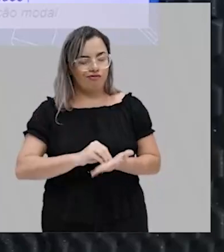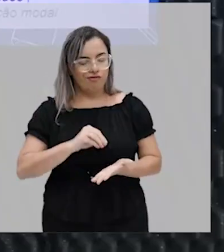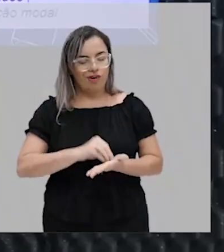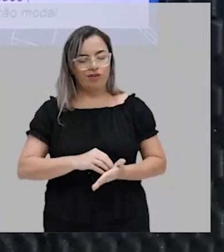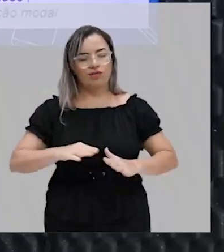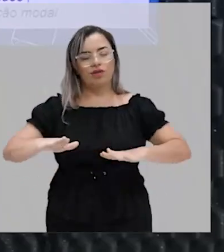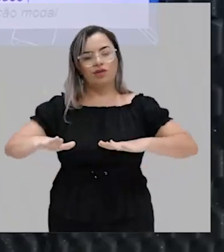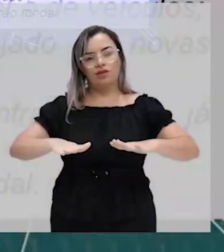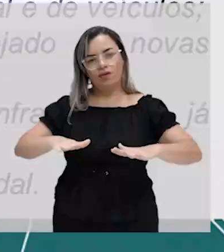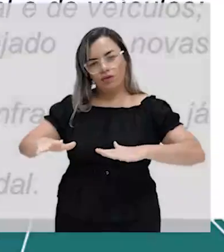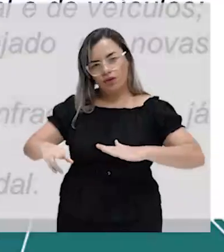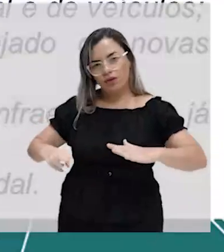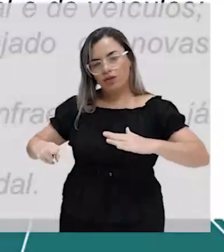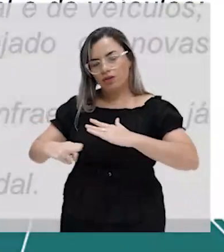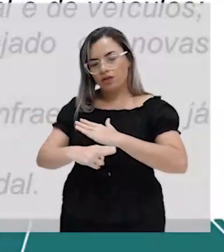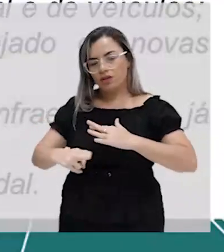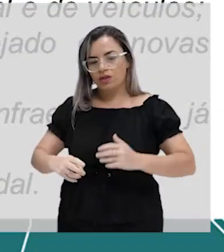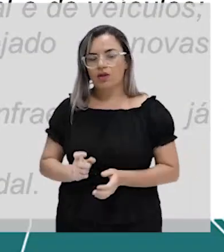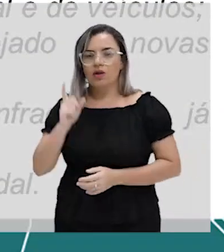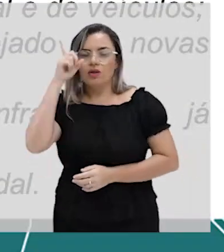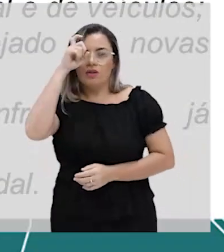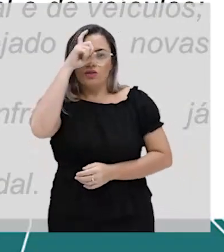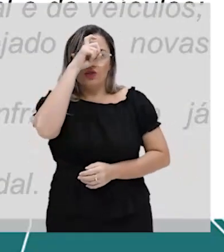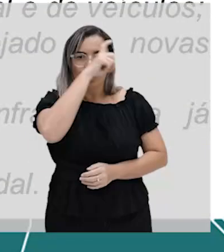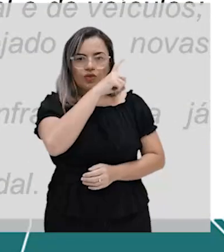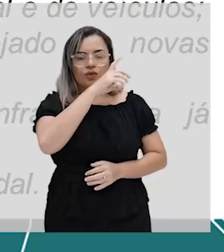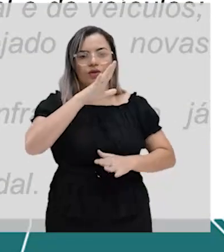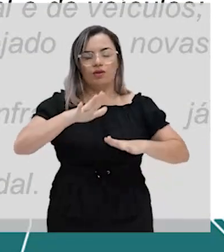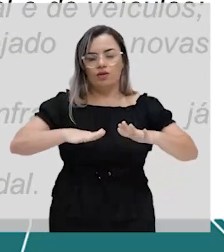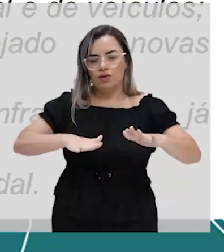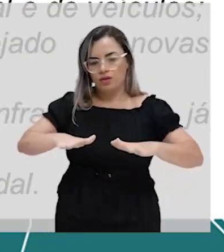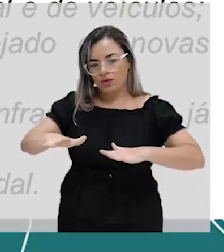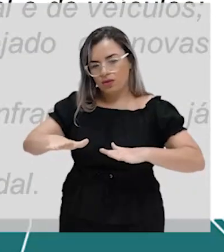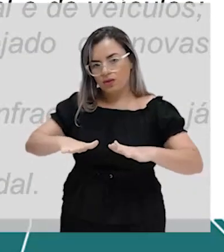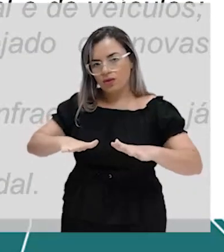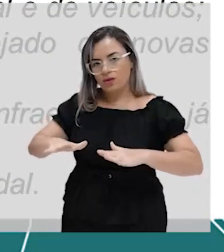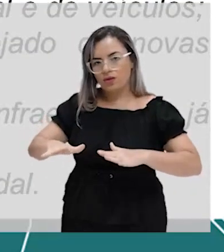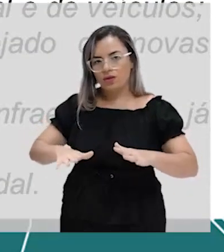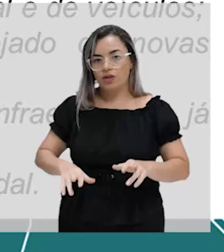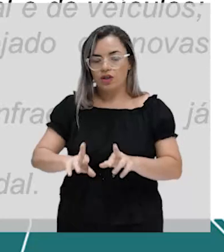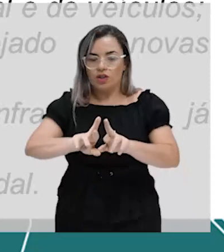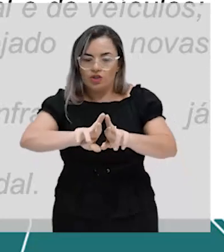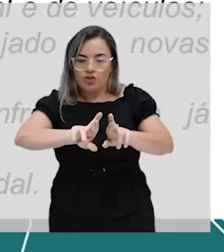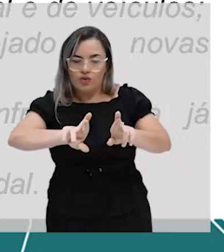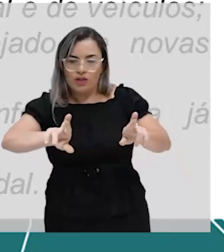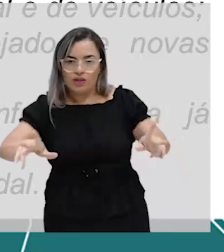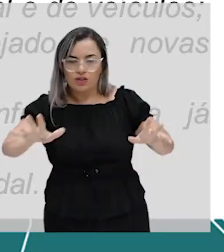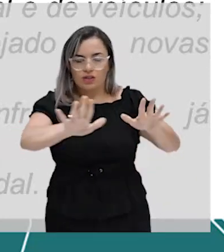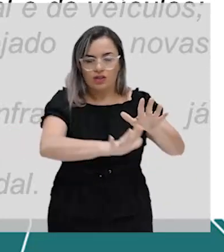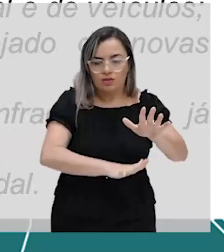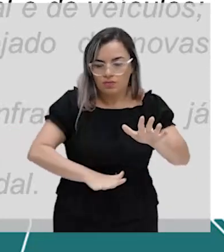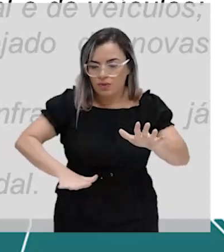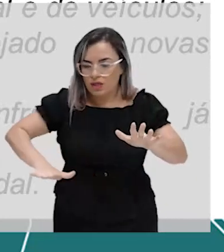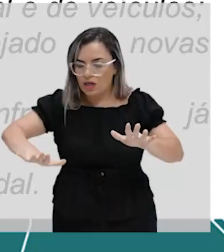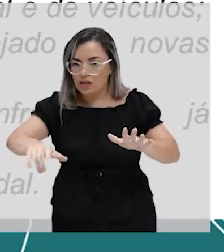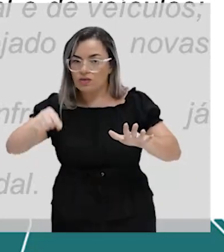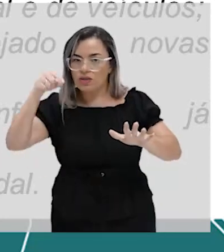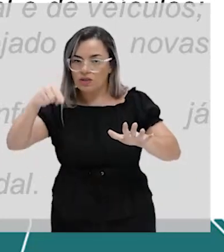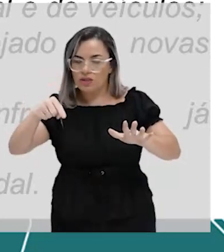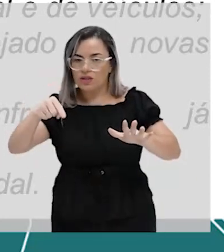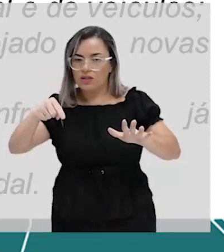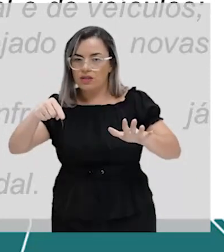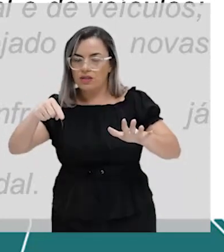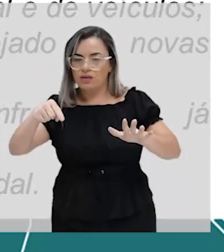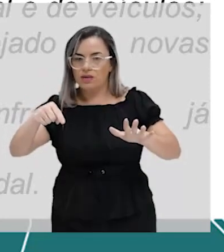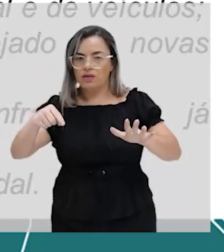que seria isso, Marcos? É a dificuldade, galera, de locomoção entre diferentes espaços de uma mesma cidade. Tá? Eu vou te dar um exemplo